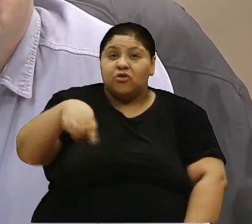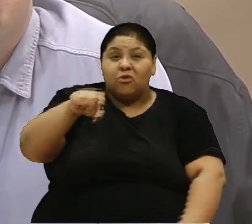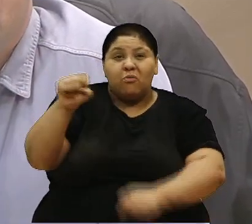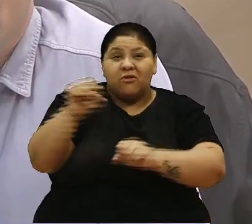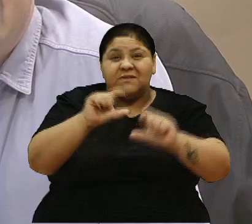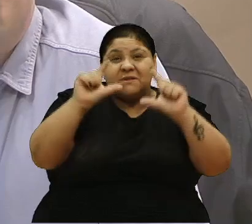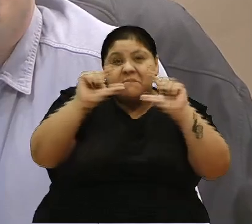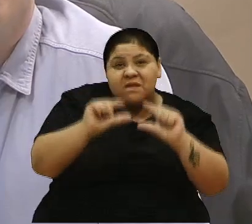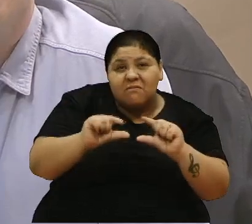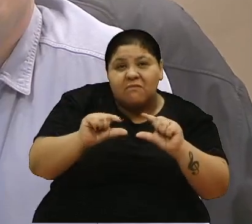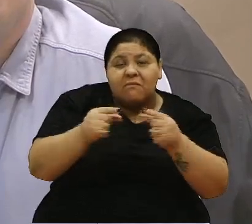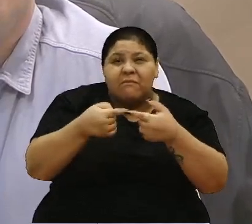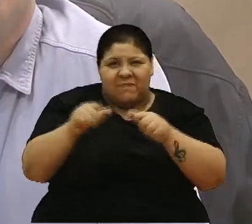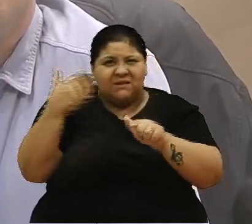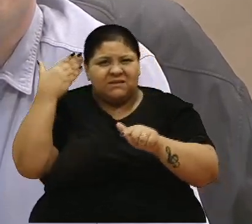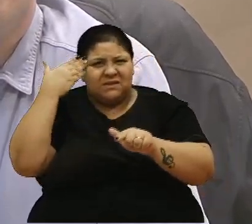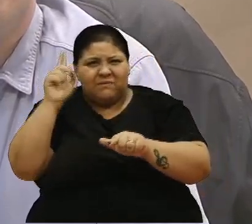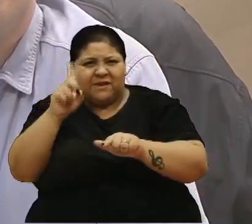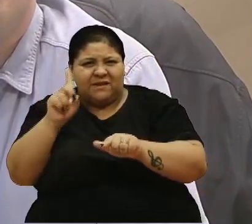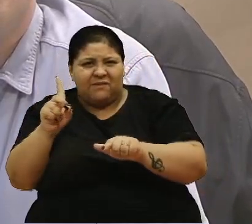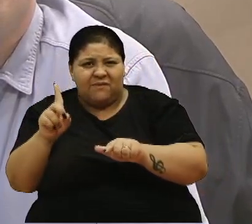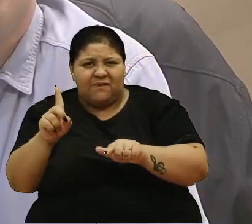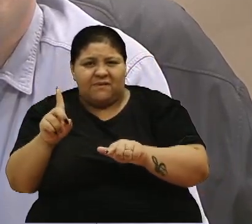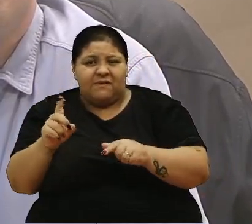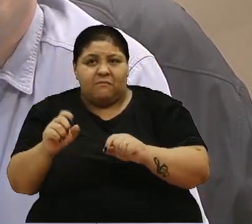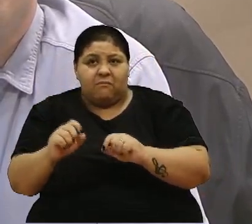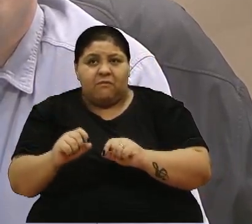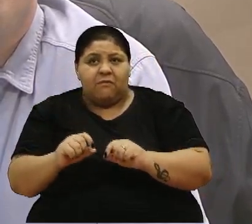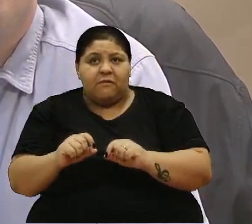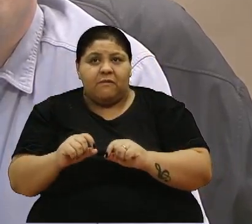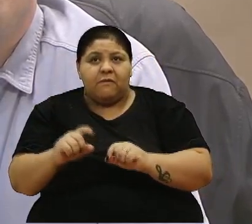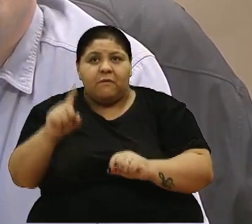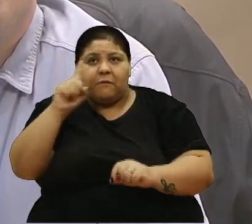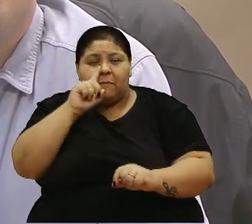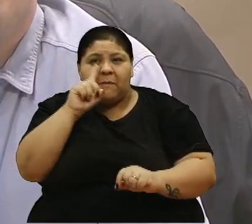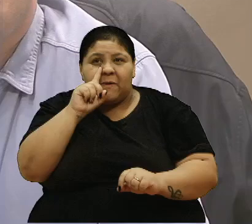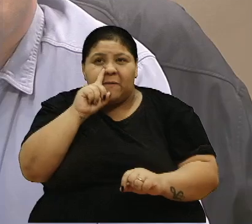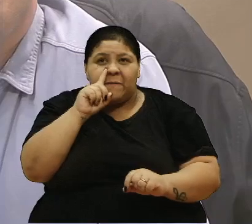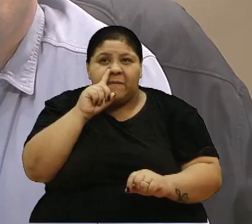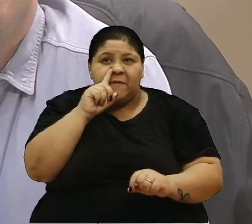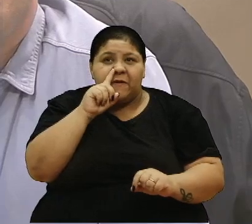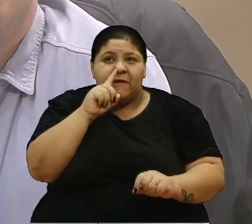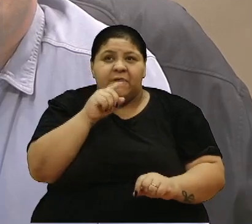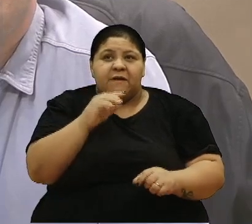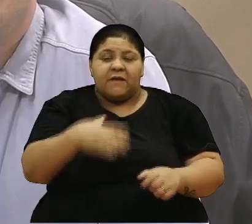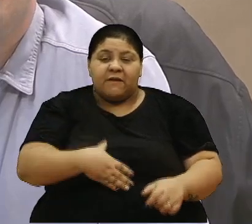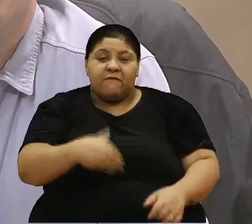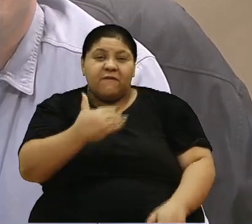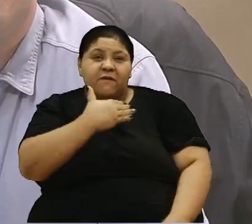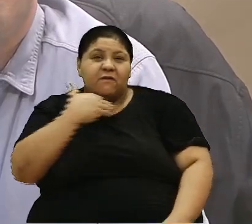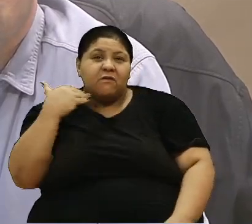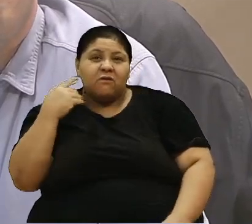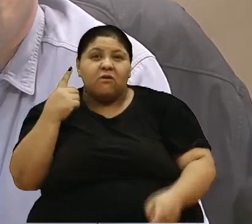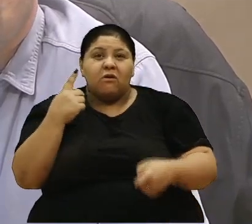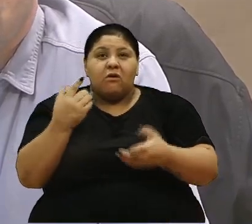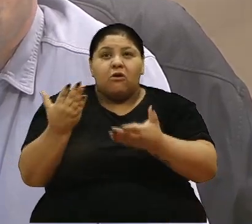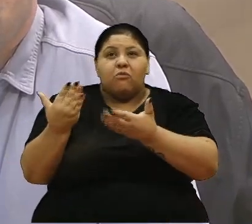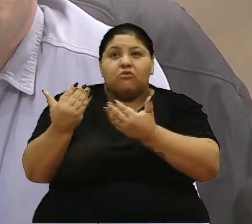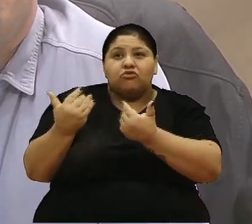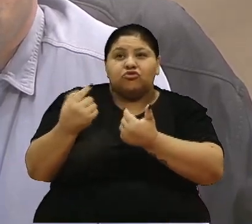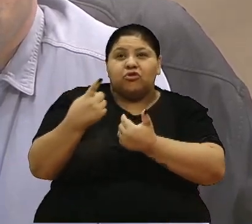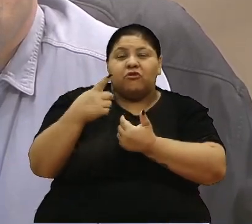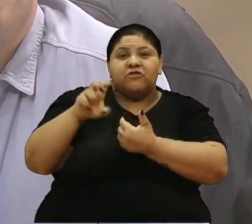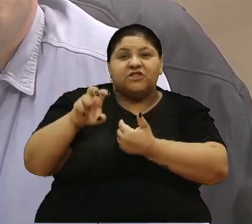ser mínimo isso, mas sabe para quem que não é, vereador Caleb? Para a mãe que perdeu uma filha morta por um guri de 15 anos na frente